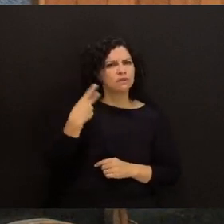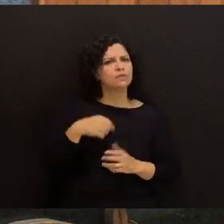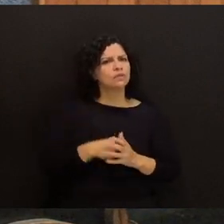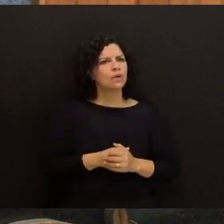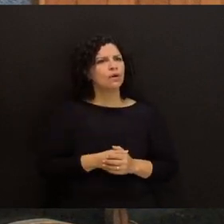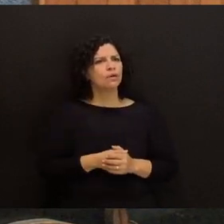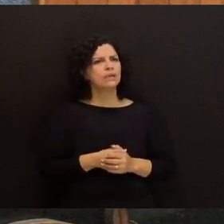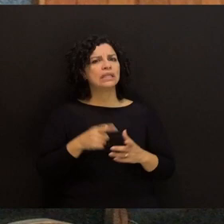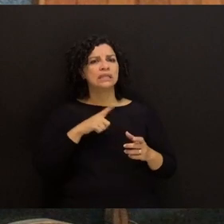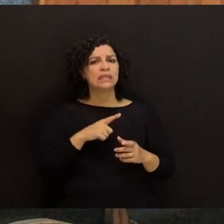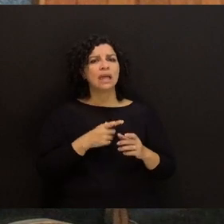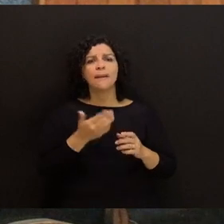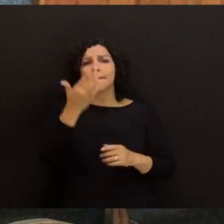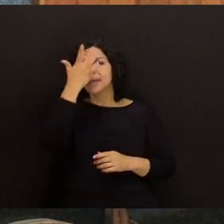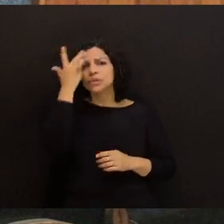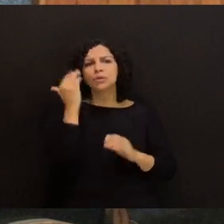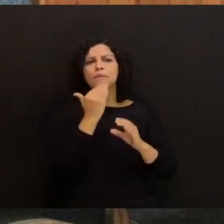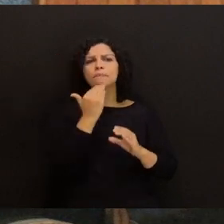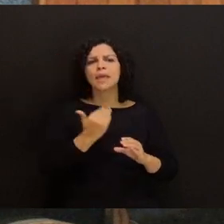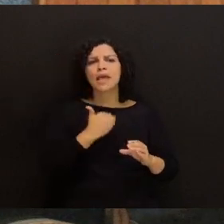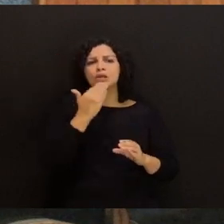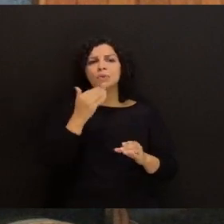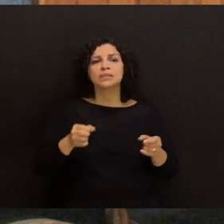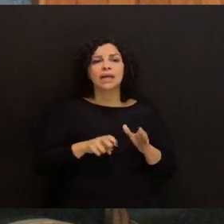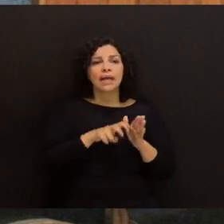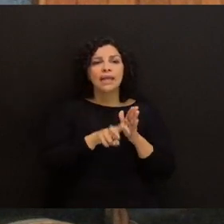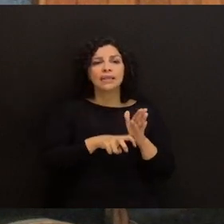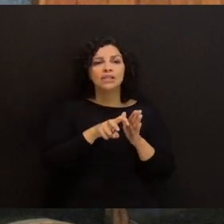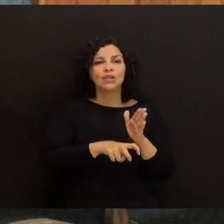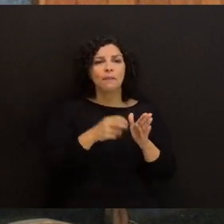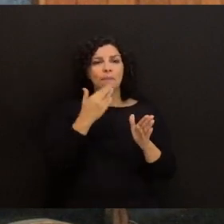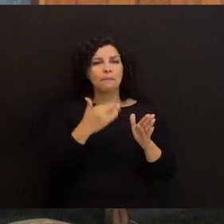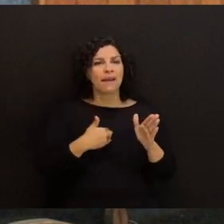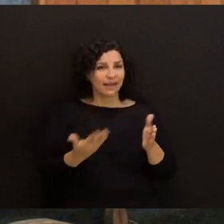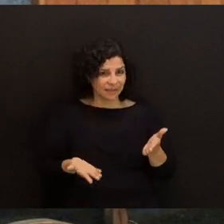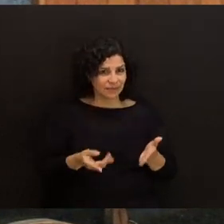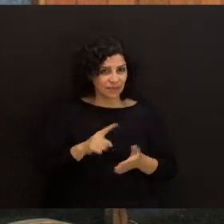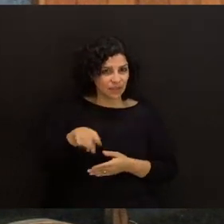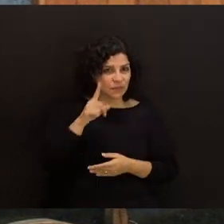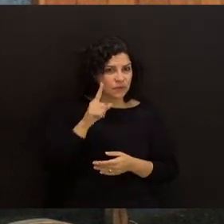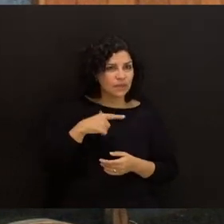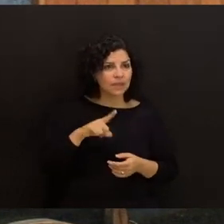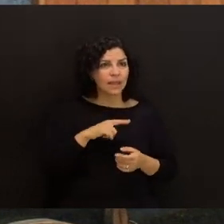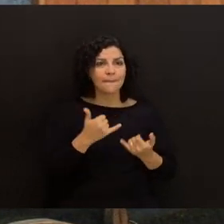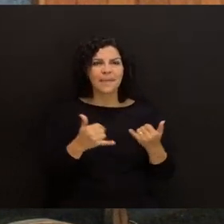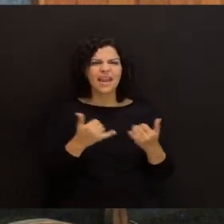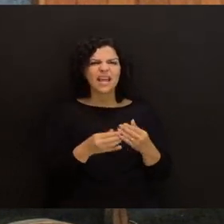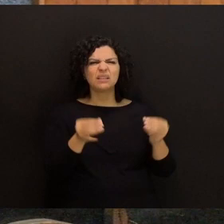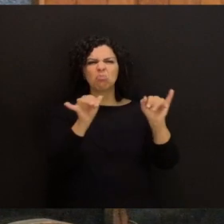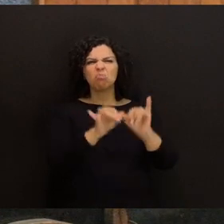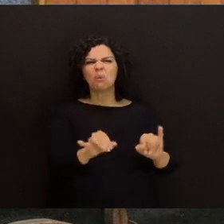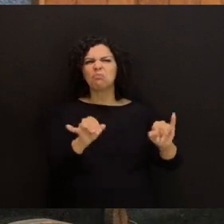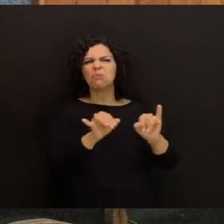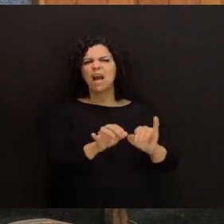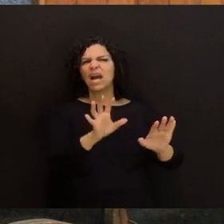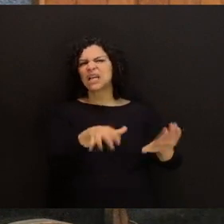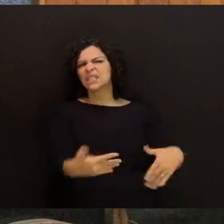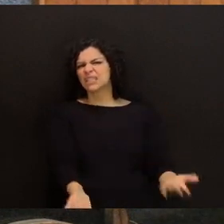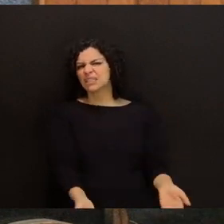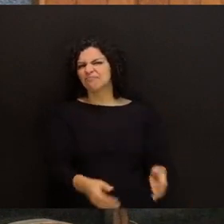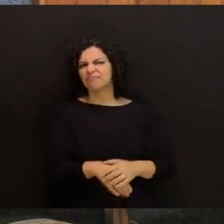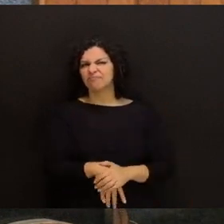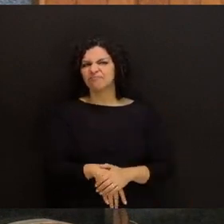recebem inúmeros pedidos durante a semana de cadeira de roda parece algo tão banal tão bobo e às